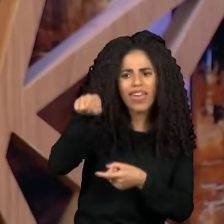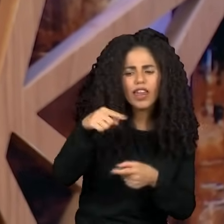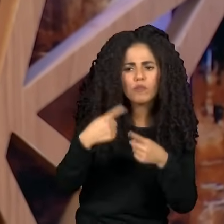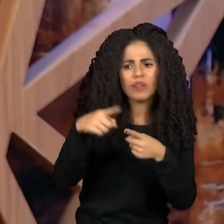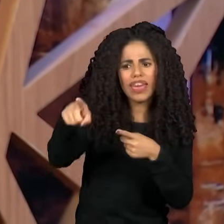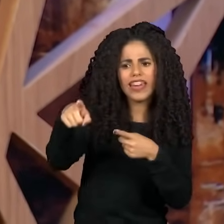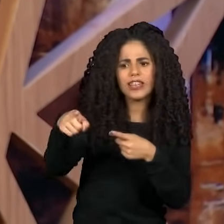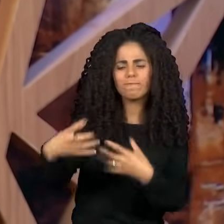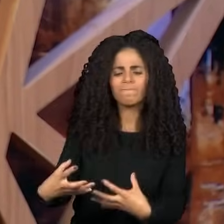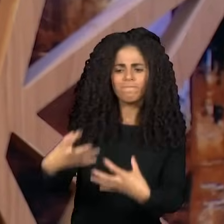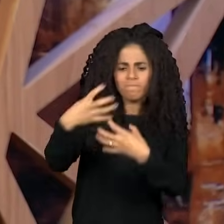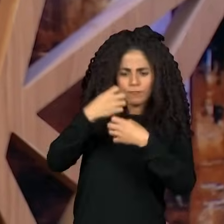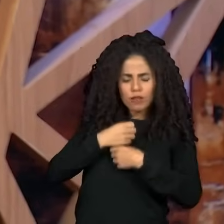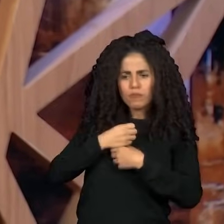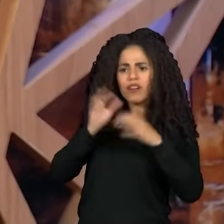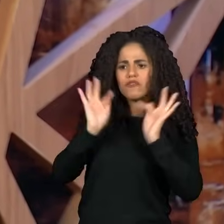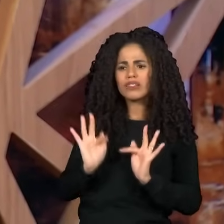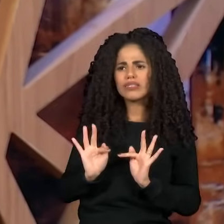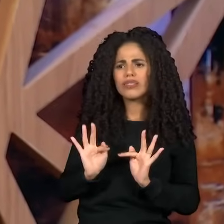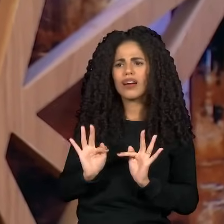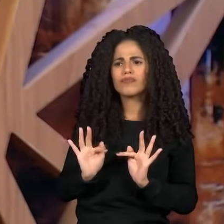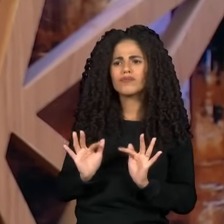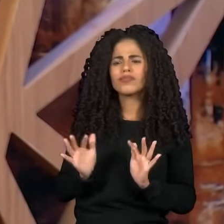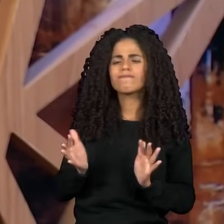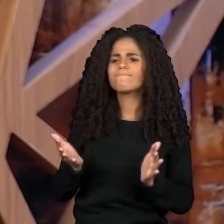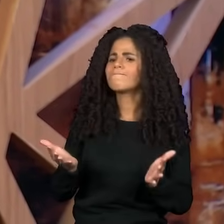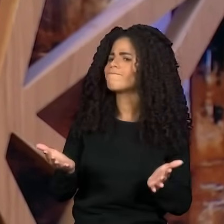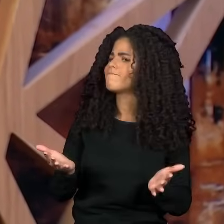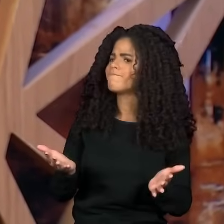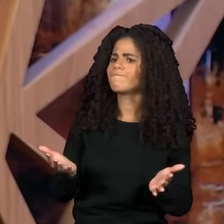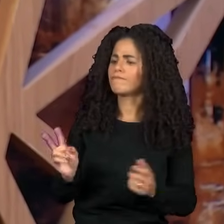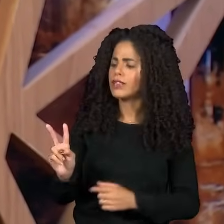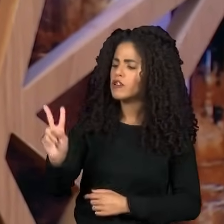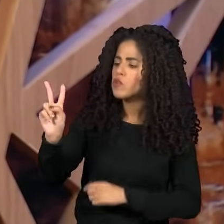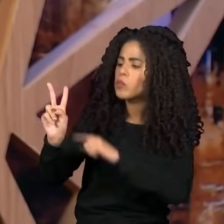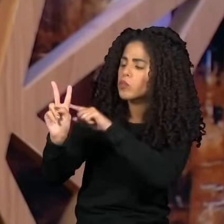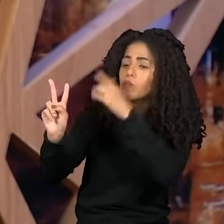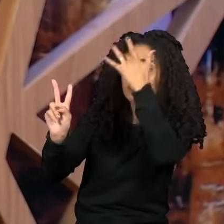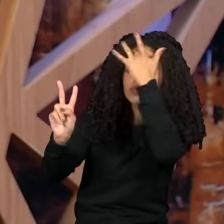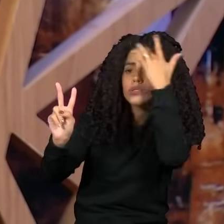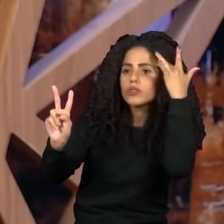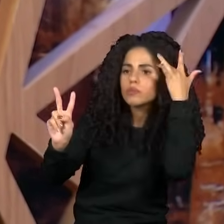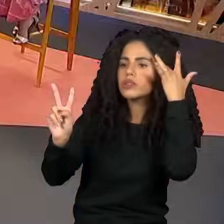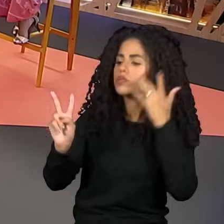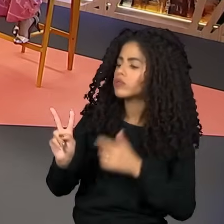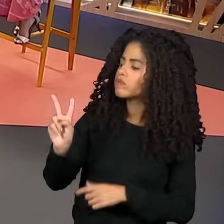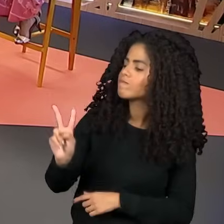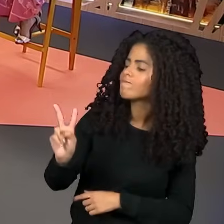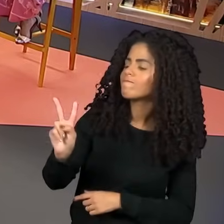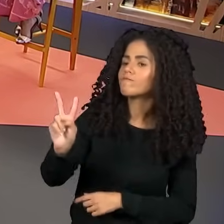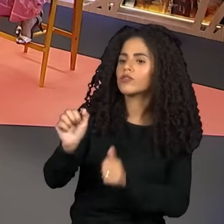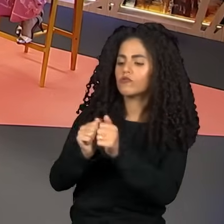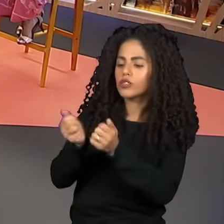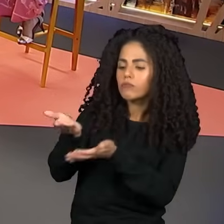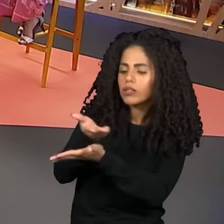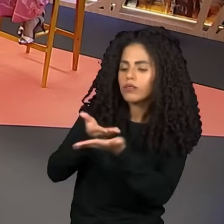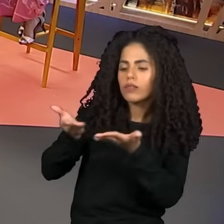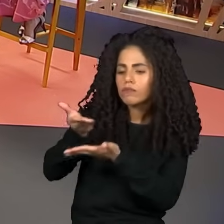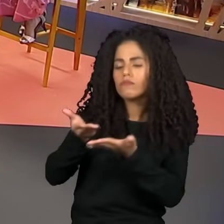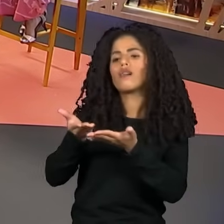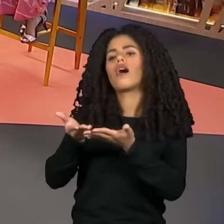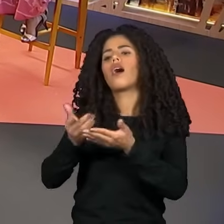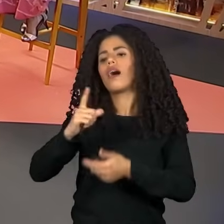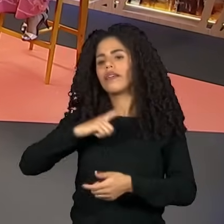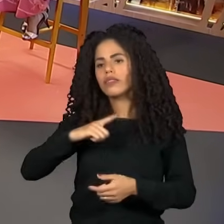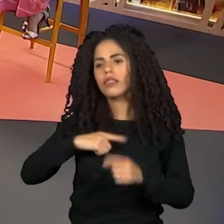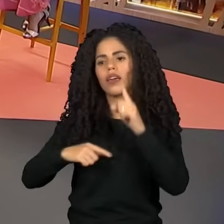travessia existencial que vai potencializar duas pessoas nessa jornada, nessa travessia. Então, nesse sentido,